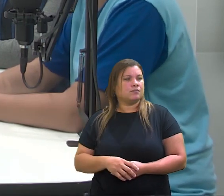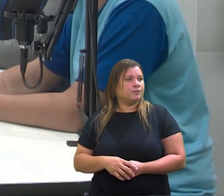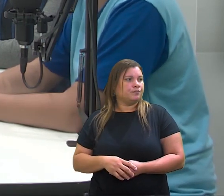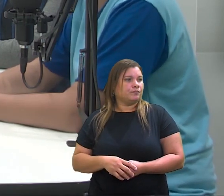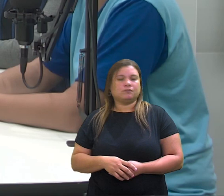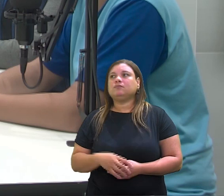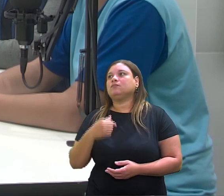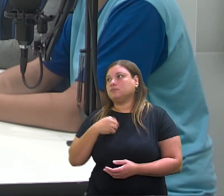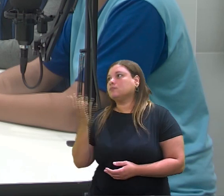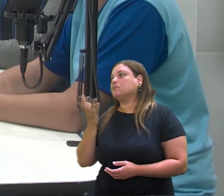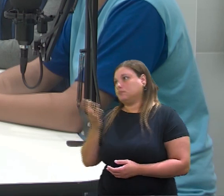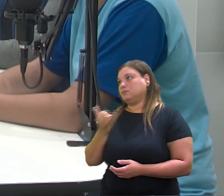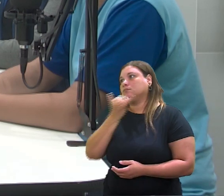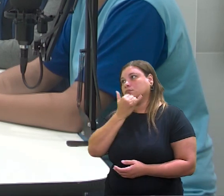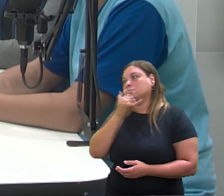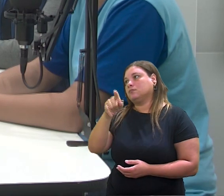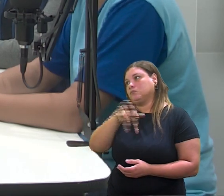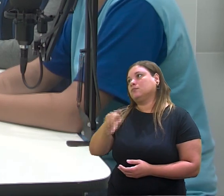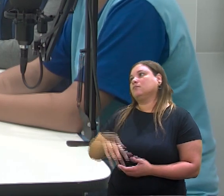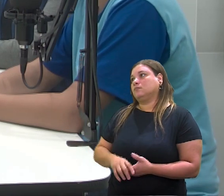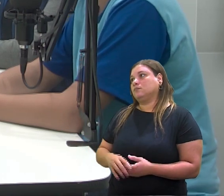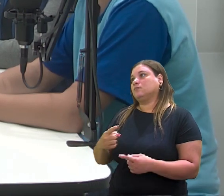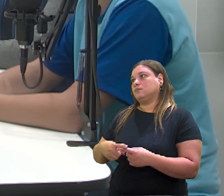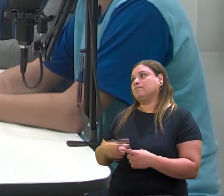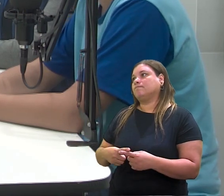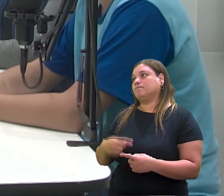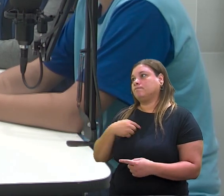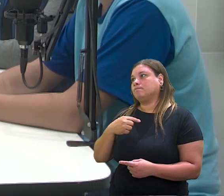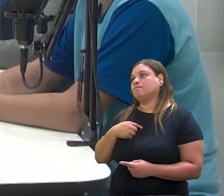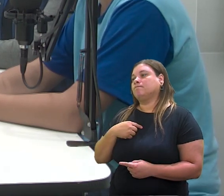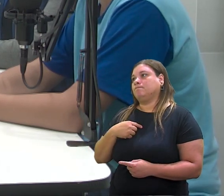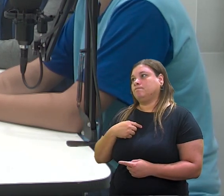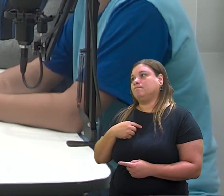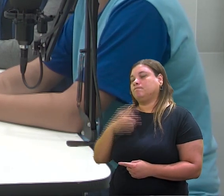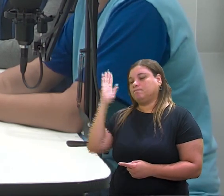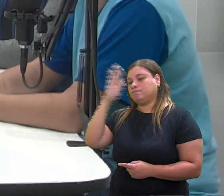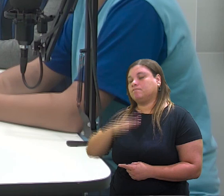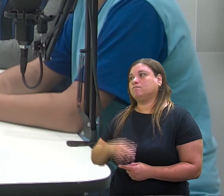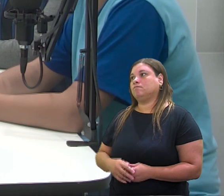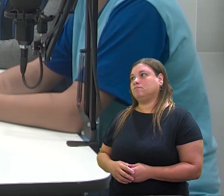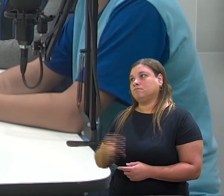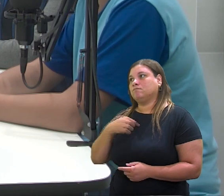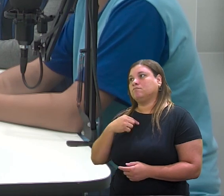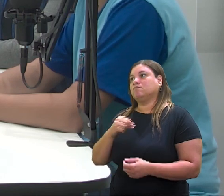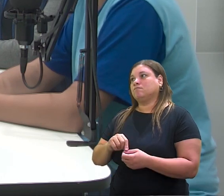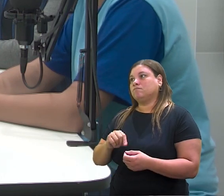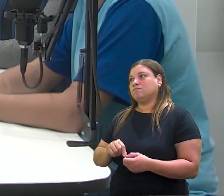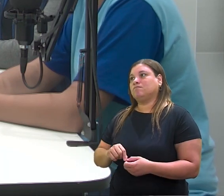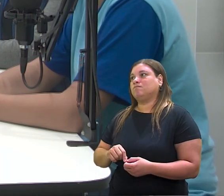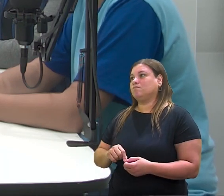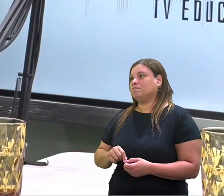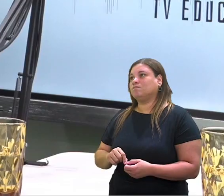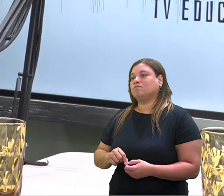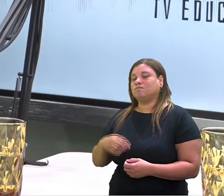pedir na sala. Na frente de todos. Eu quero onde pedir foi perdão é na frente de desrespeitando. todo mundo, porque eu não estou acreditando que eu falei